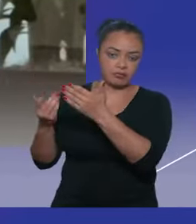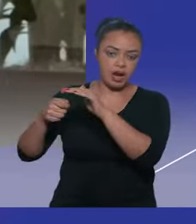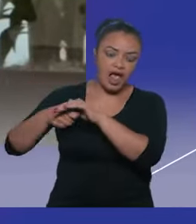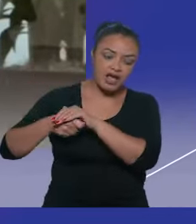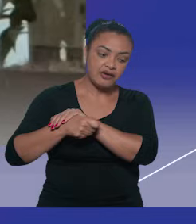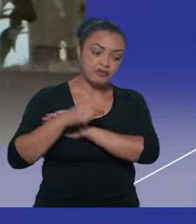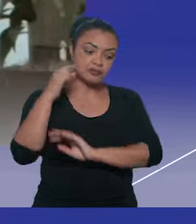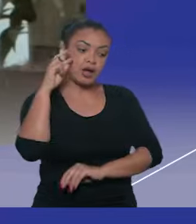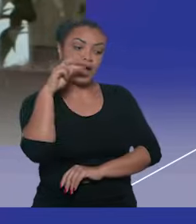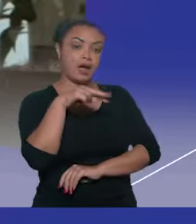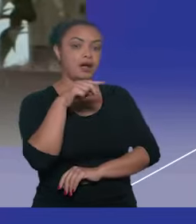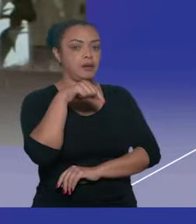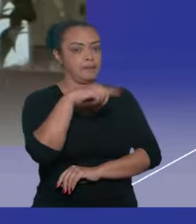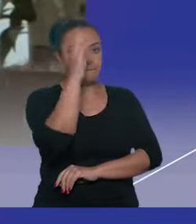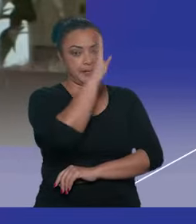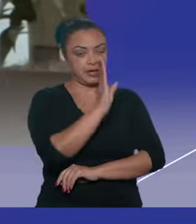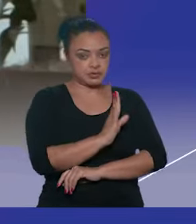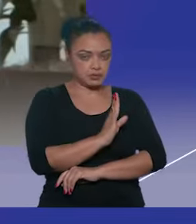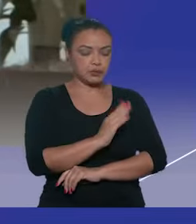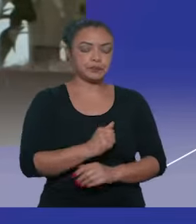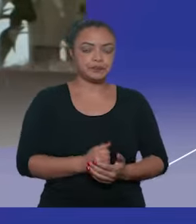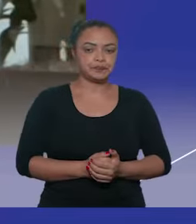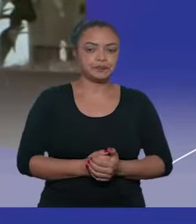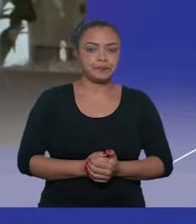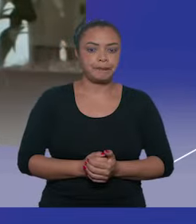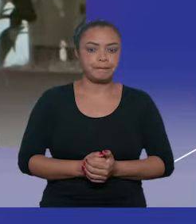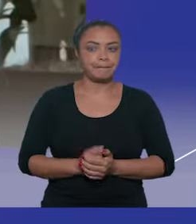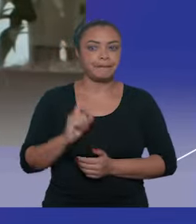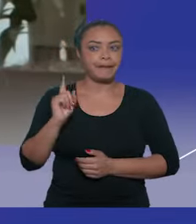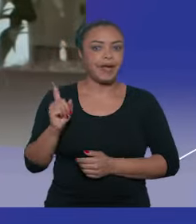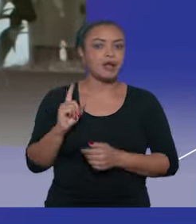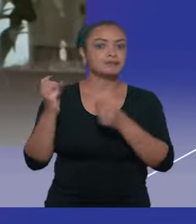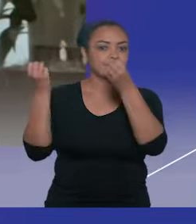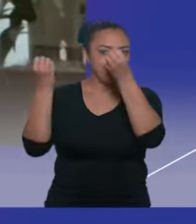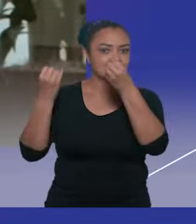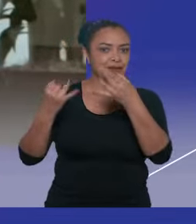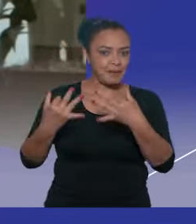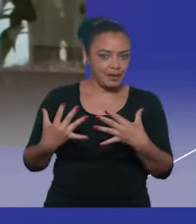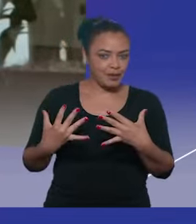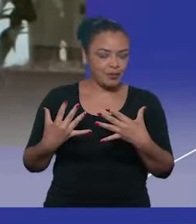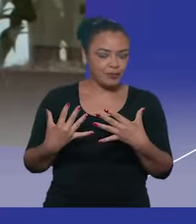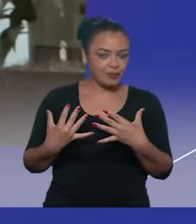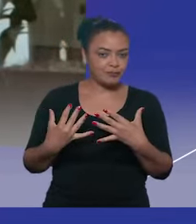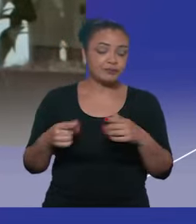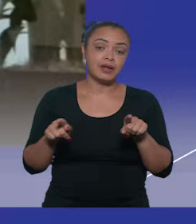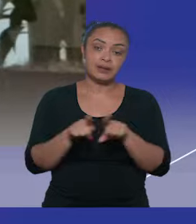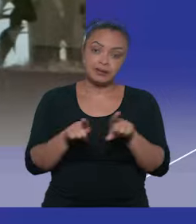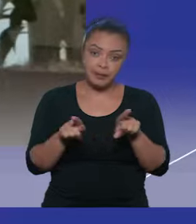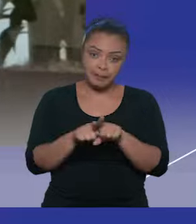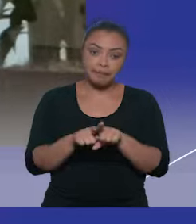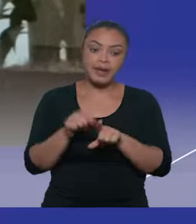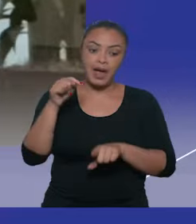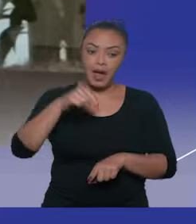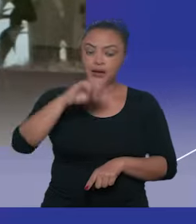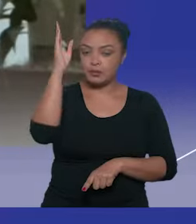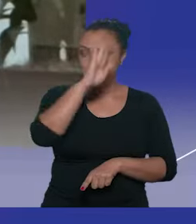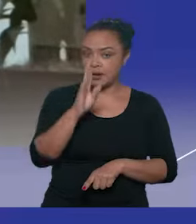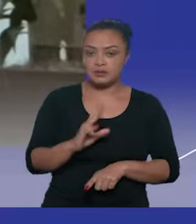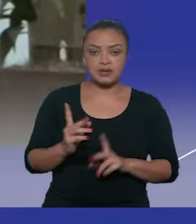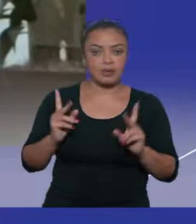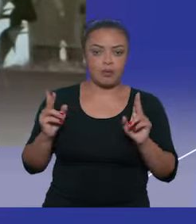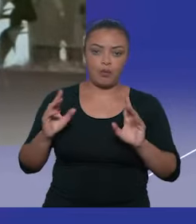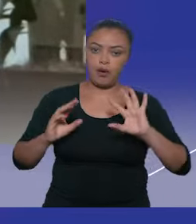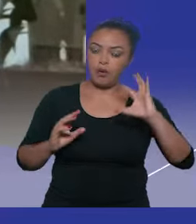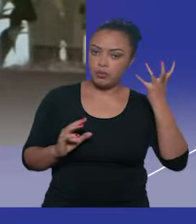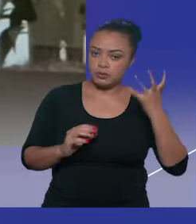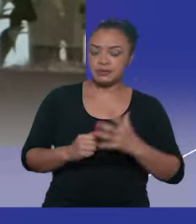Brasil, boa parte do que a Miriam descreveu também acontecia, obviamente, com intensidade no Brasil.